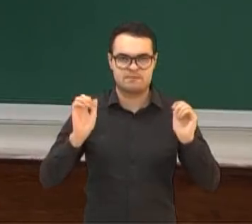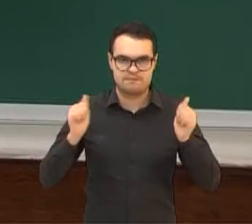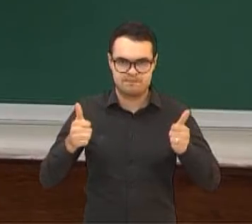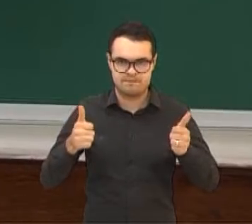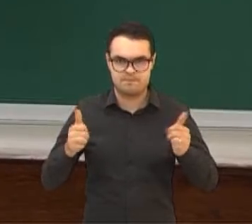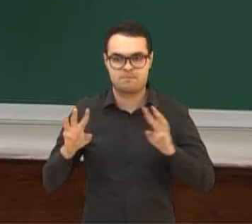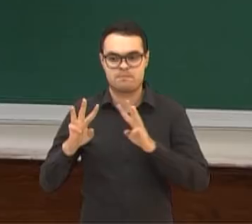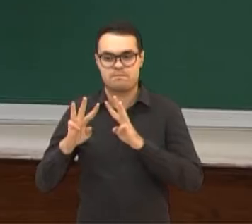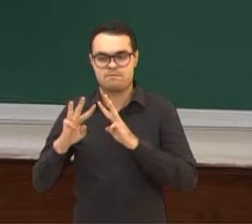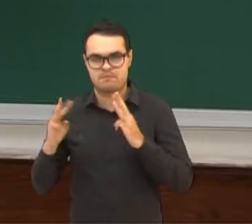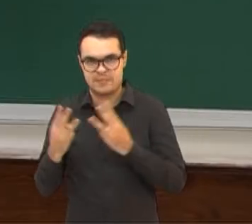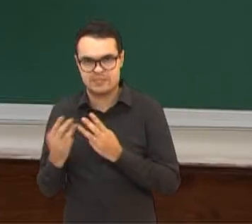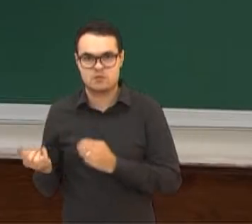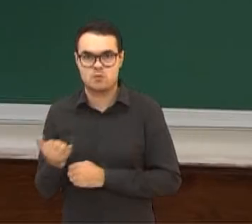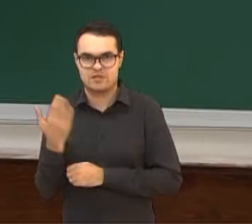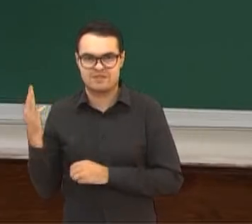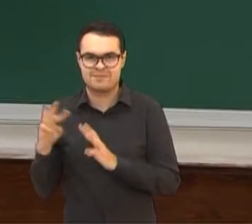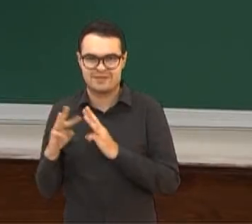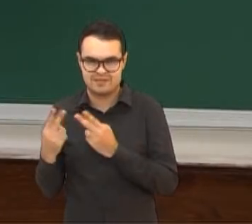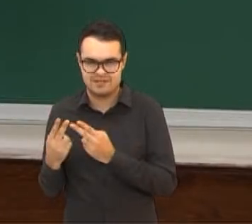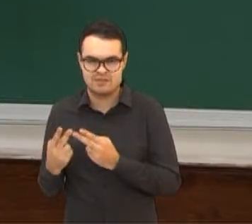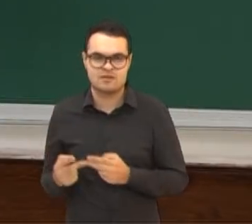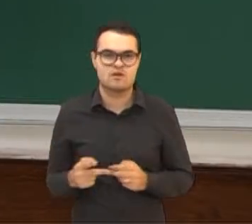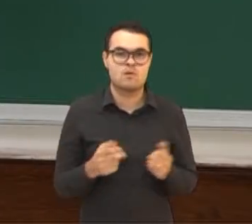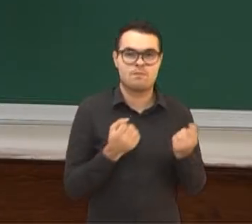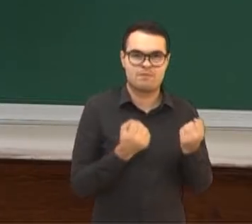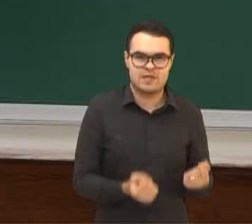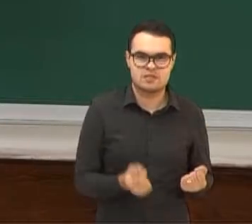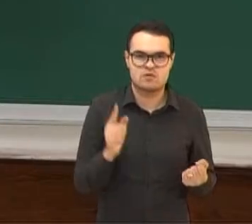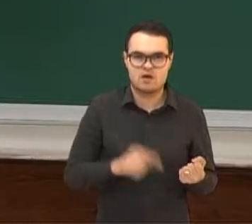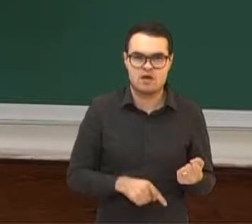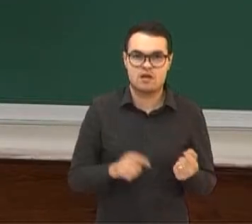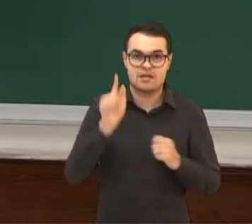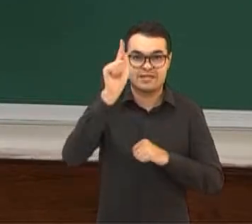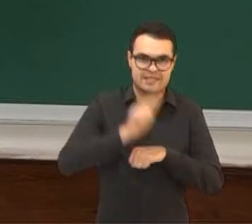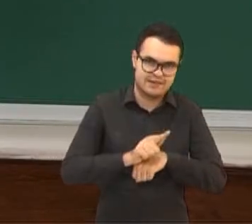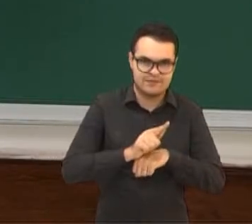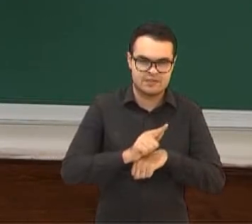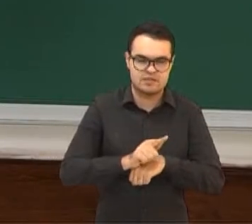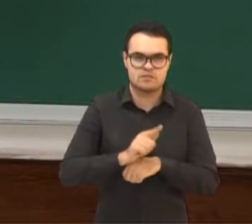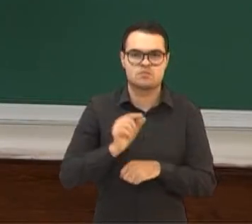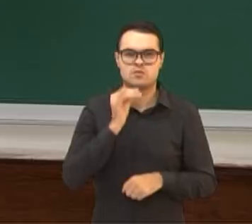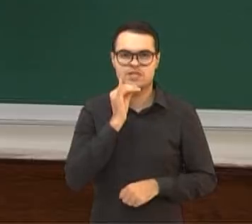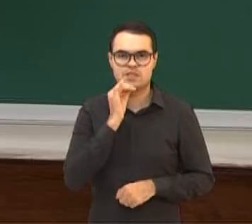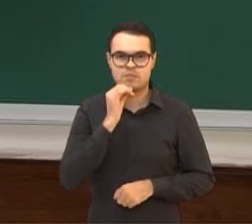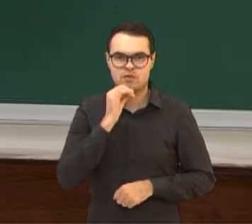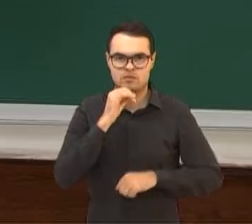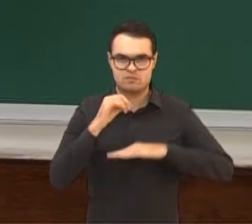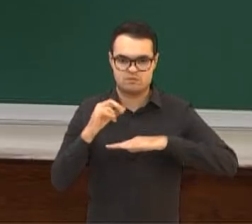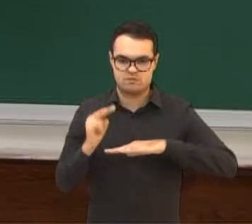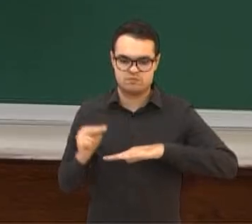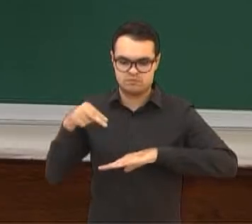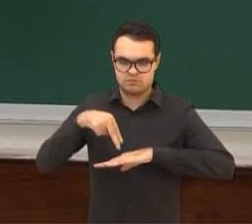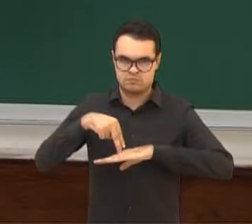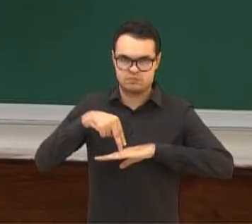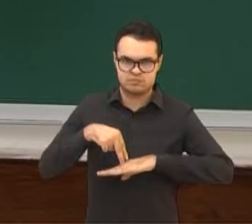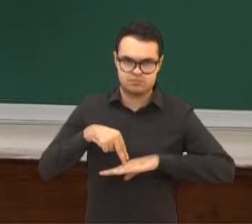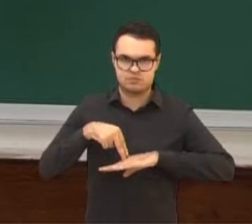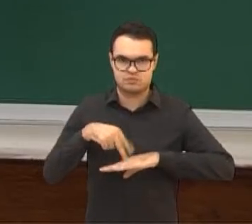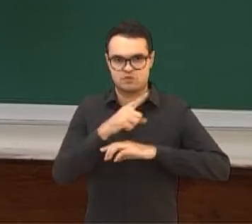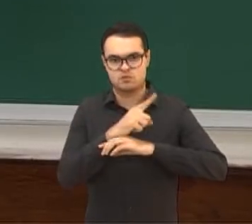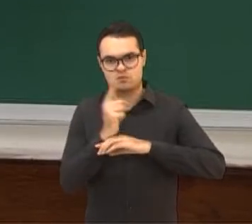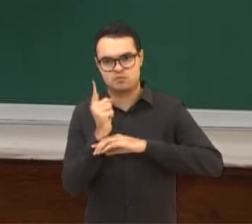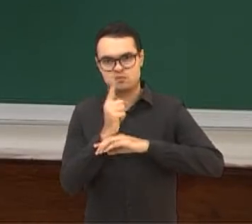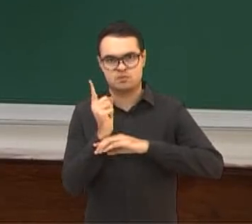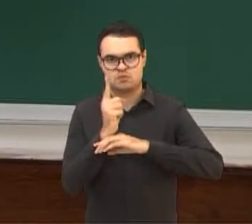e o peso é a força que tem a ver com a gravidade. Então, quando a gente sobe na balança, a gente está verificando ali a nossa massa, pois os ponteiros